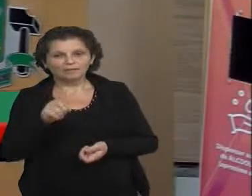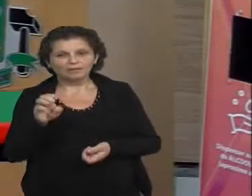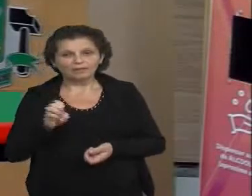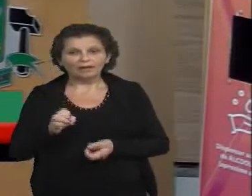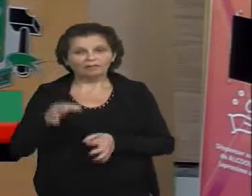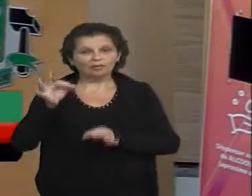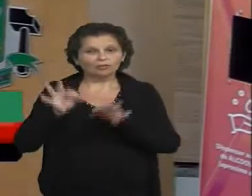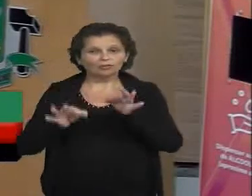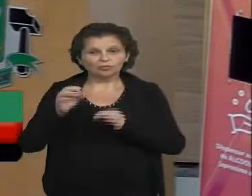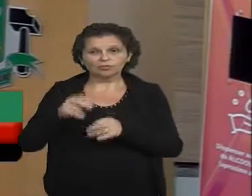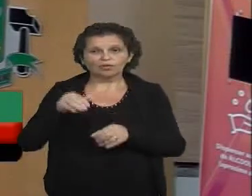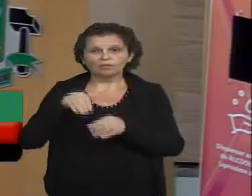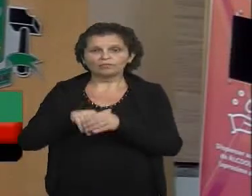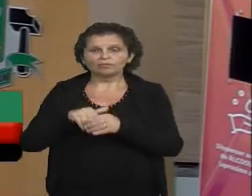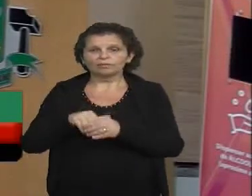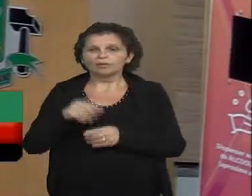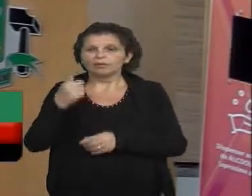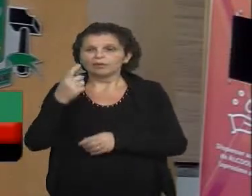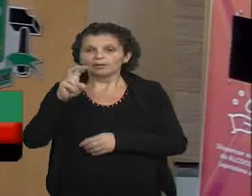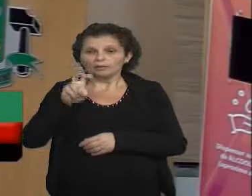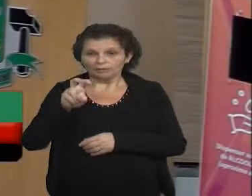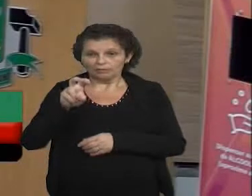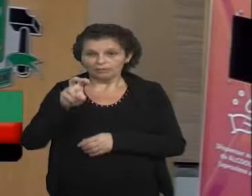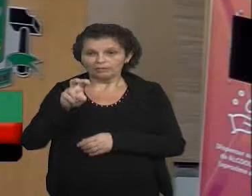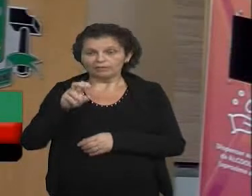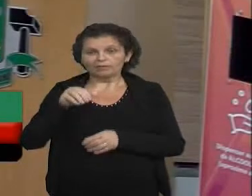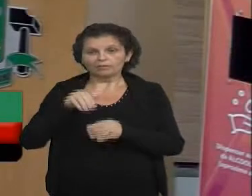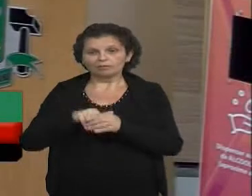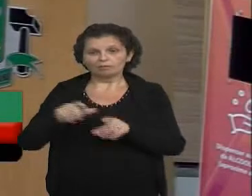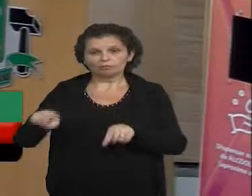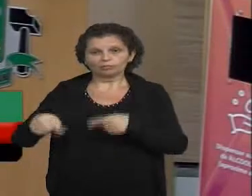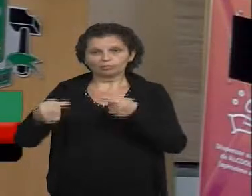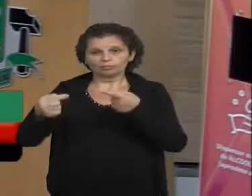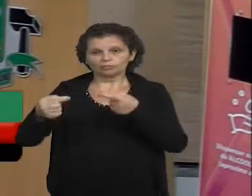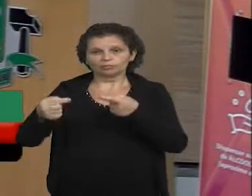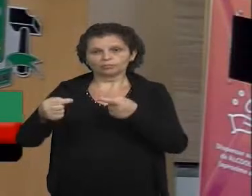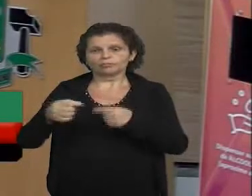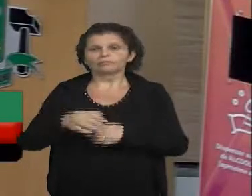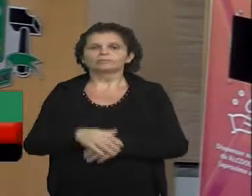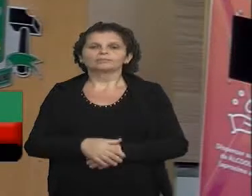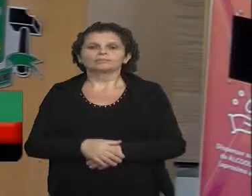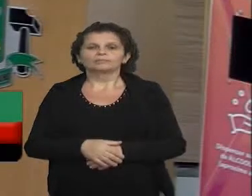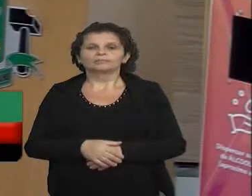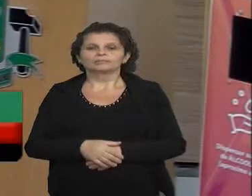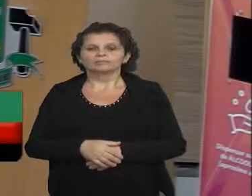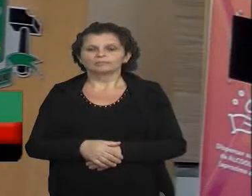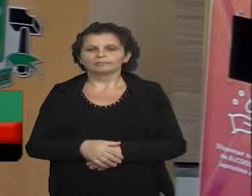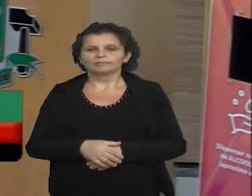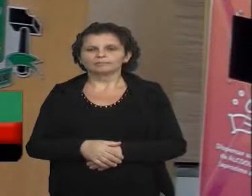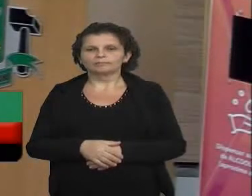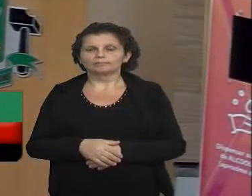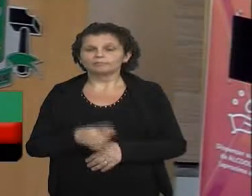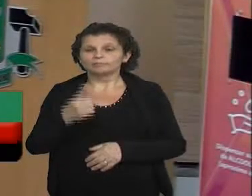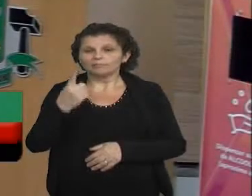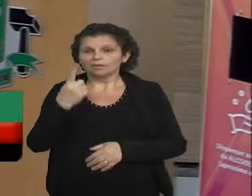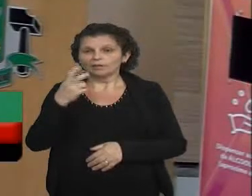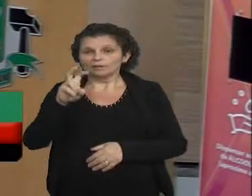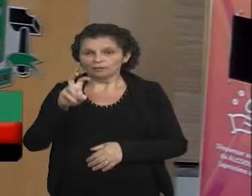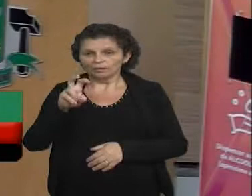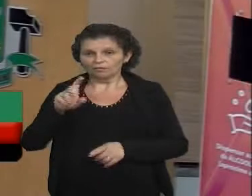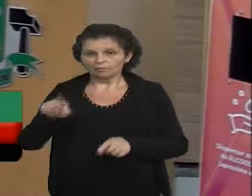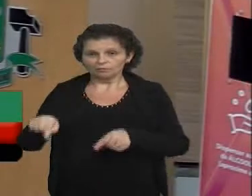Senhor presidente, 15 votos contrários ao veto. Com 15